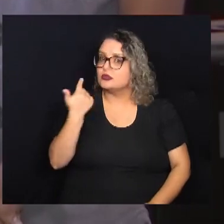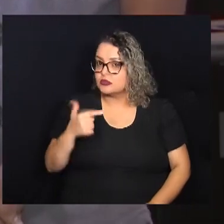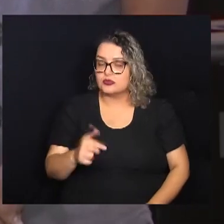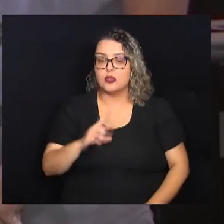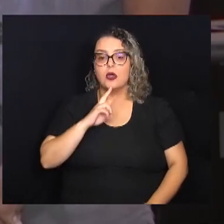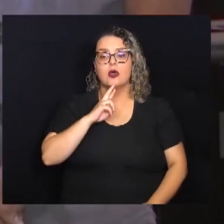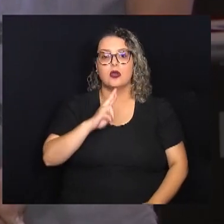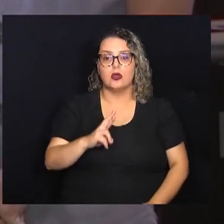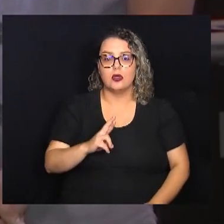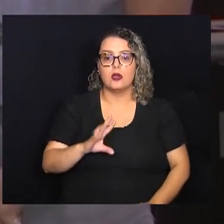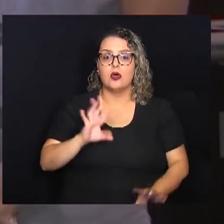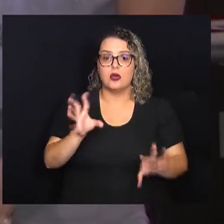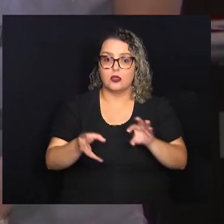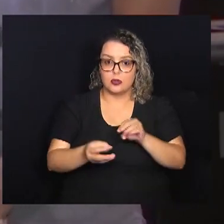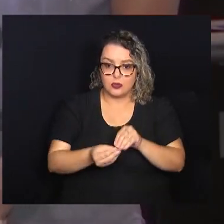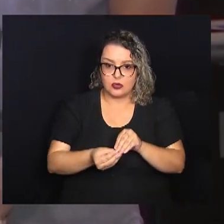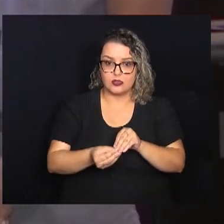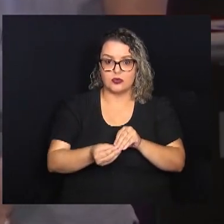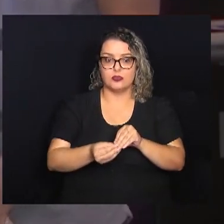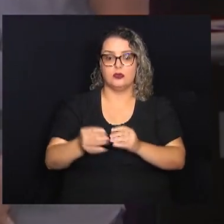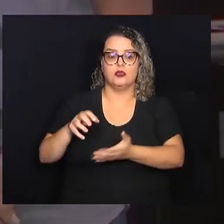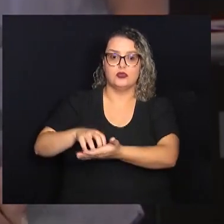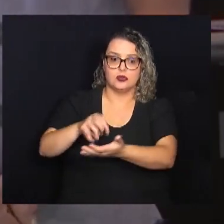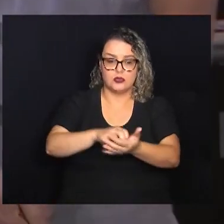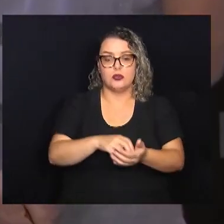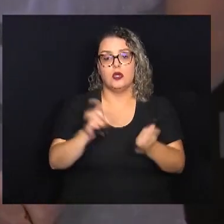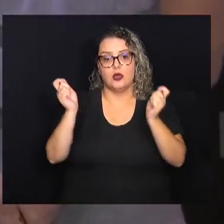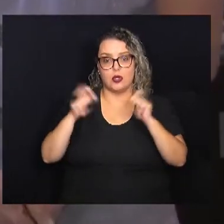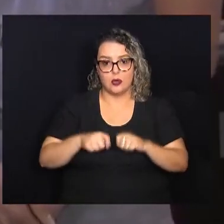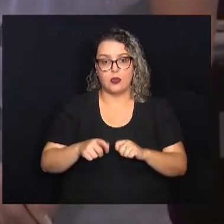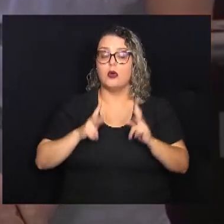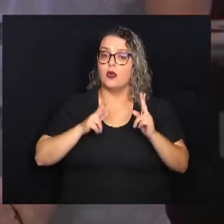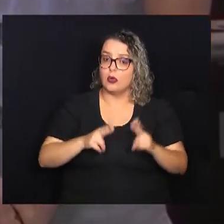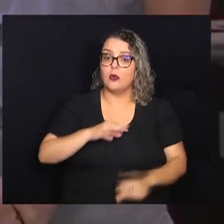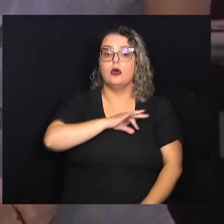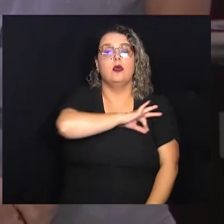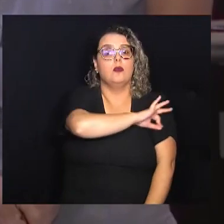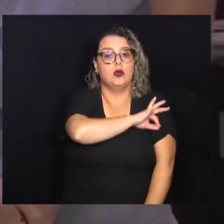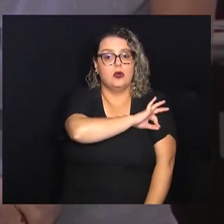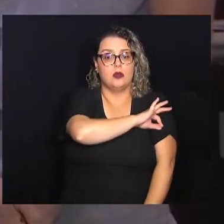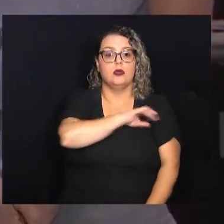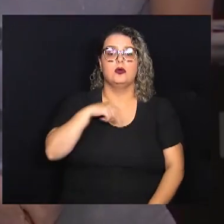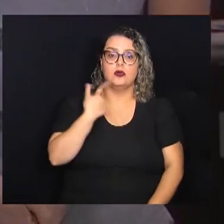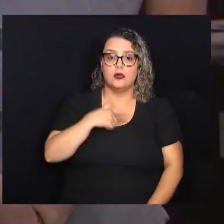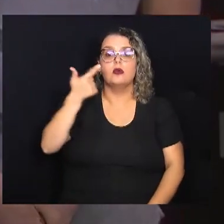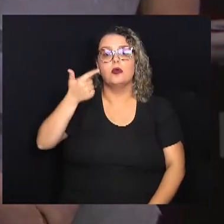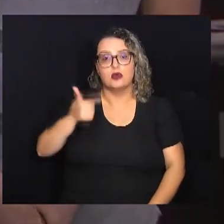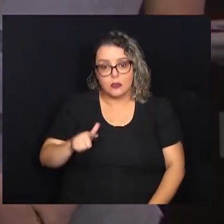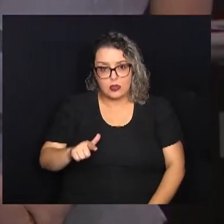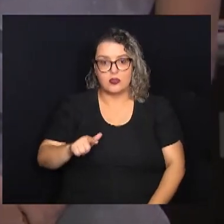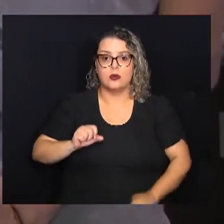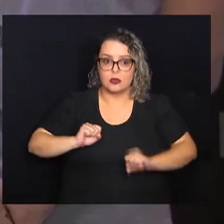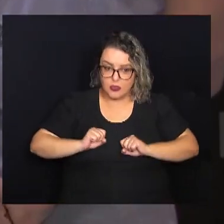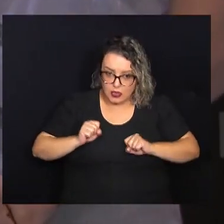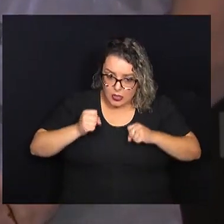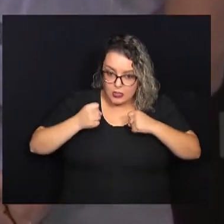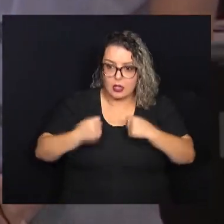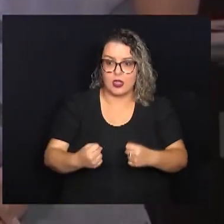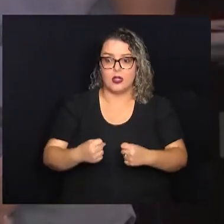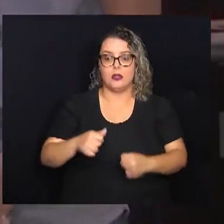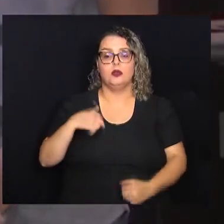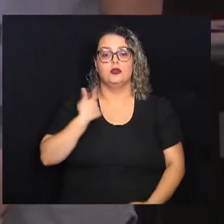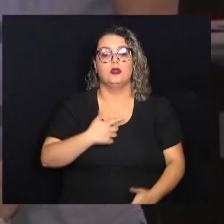resposta conclusiva dos órgãos competentes envolvidos, bem como a prefeitura, a gente vai continuar na resistência. A gente só